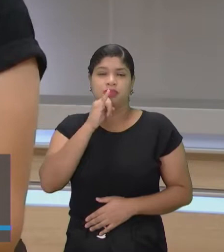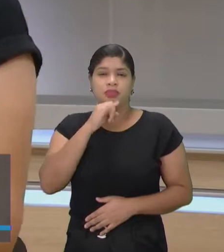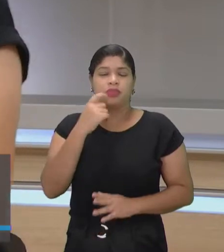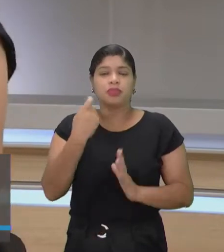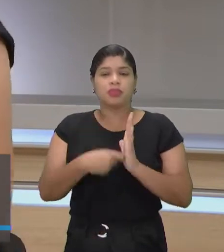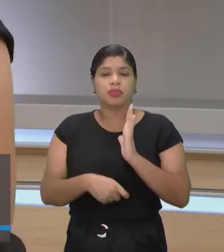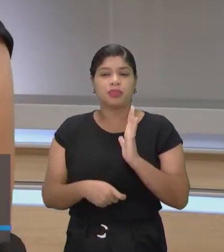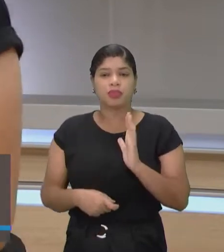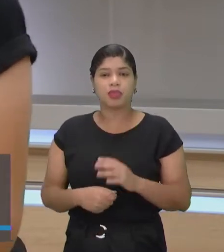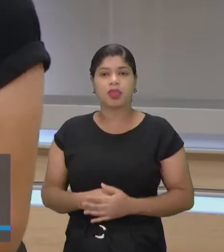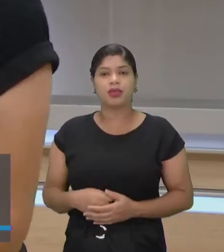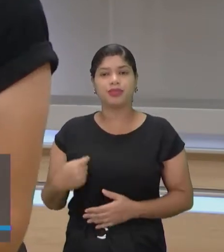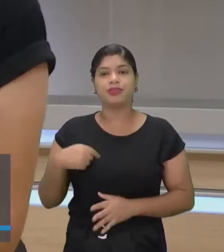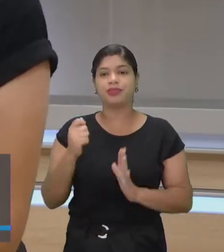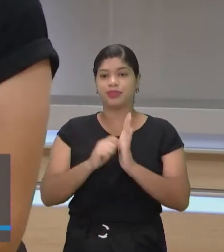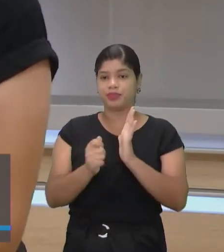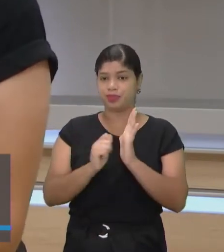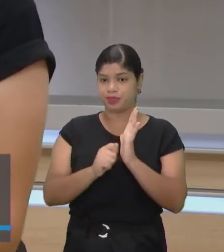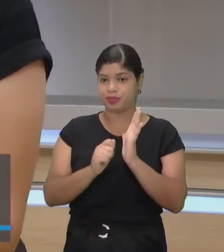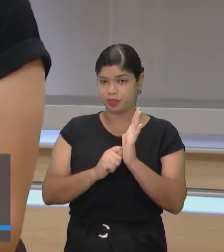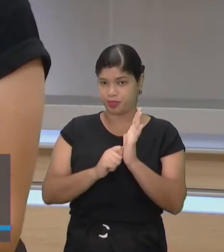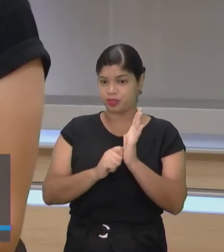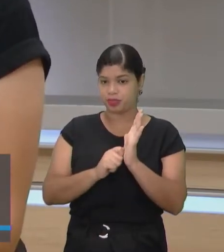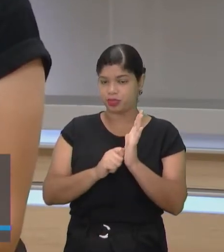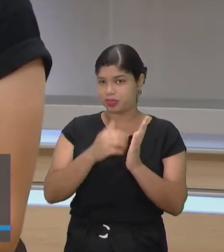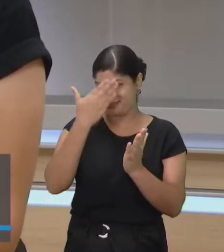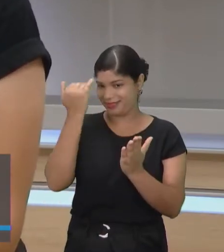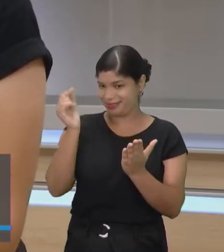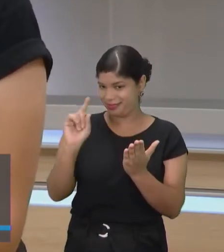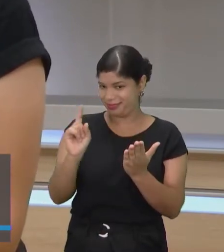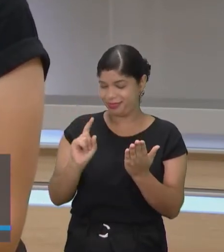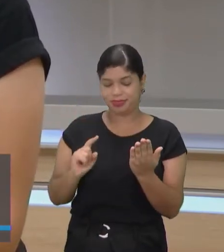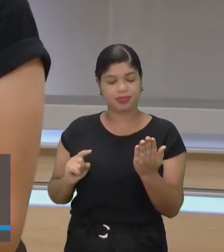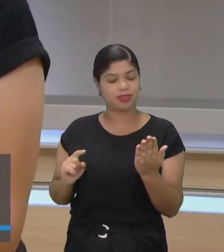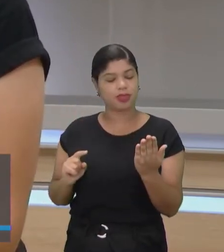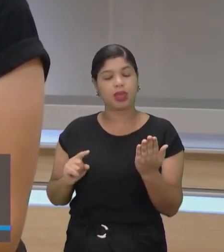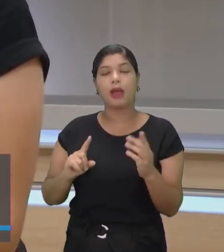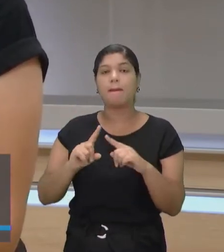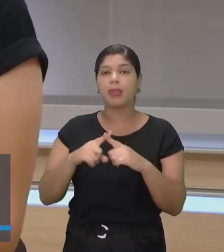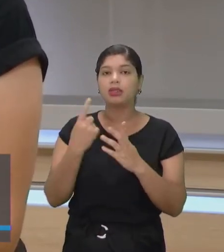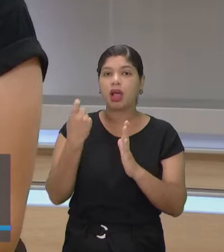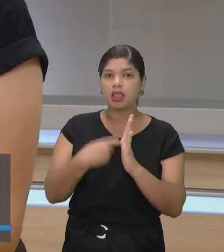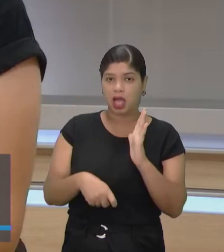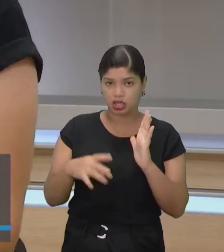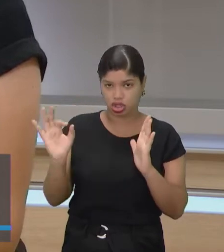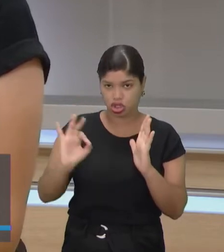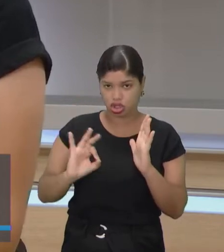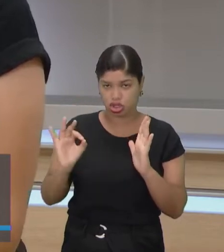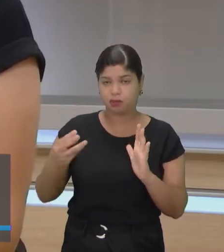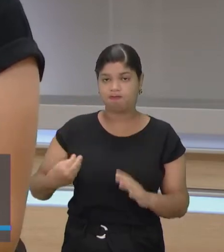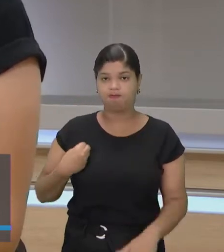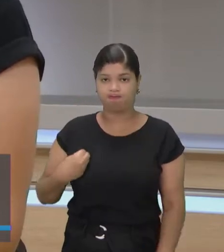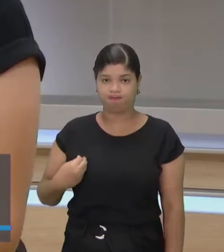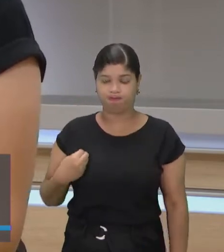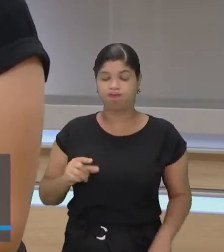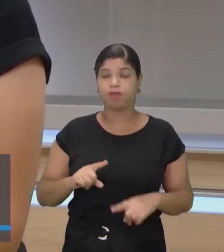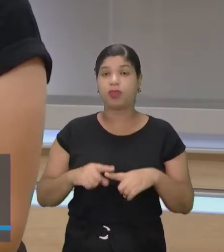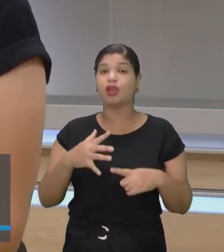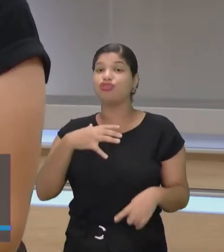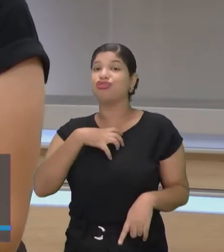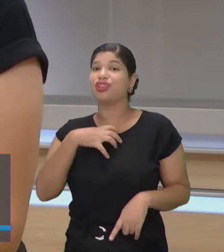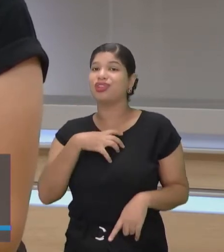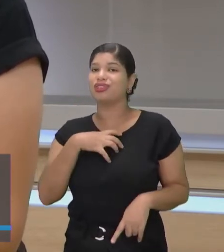lixo, até anotei aqui para eu não esquecer, mas assim, essas taxações, mesmo que elas aconteçam em todos os estados, a maneira com que